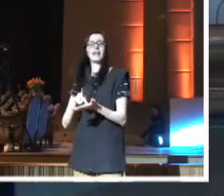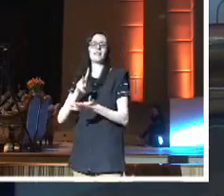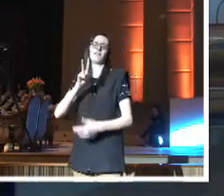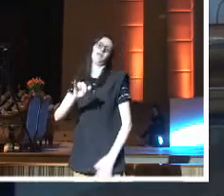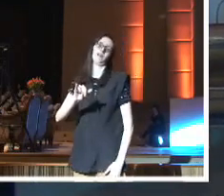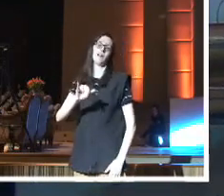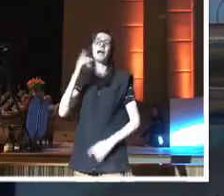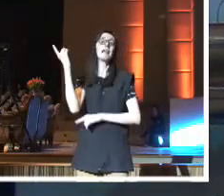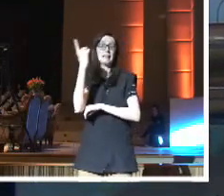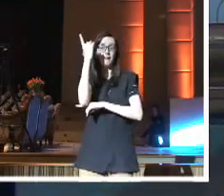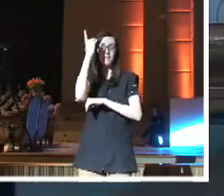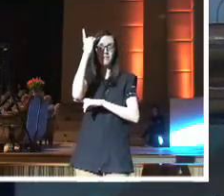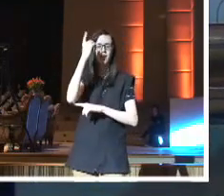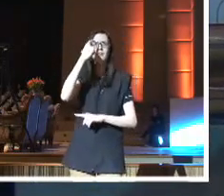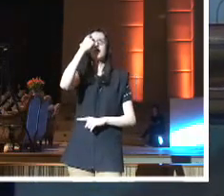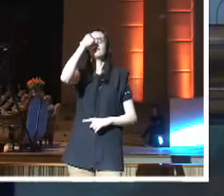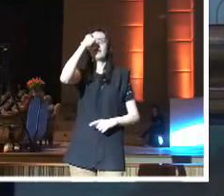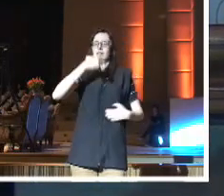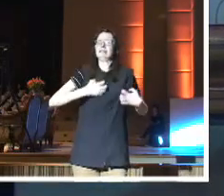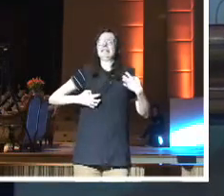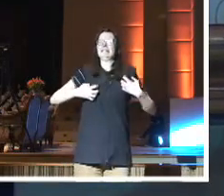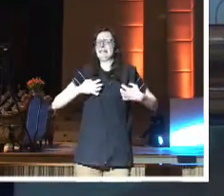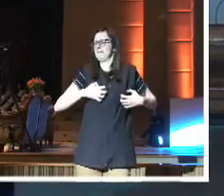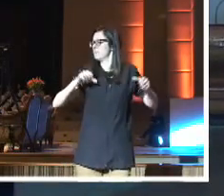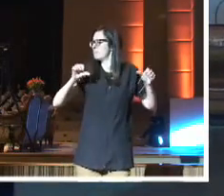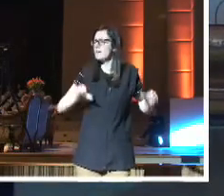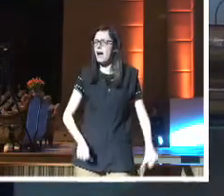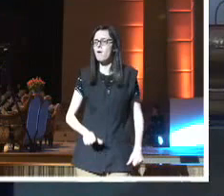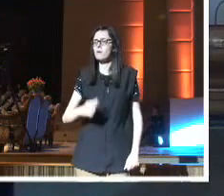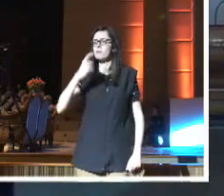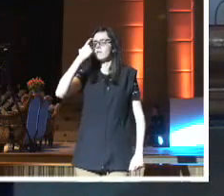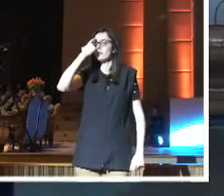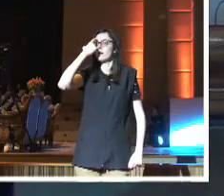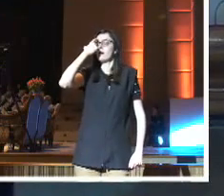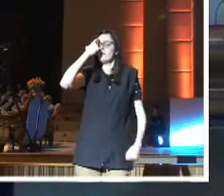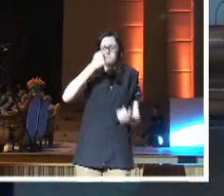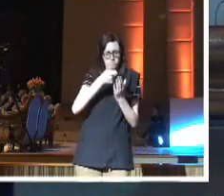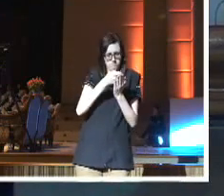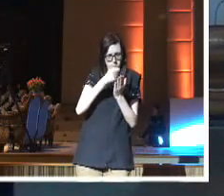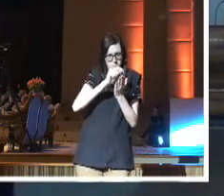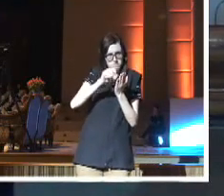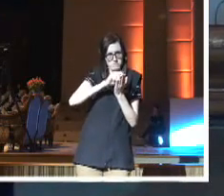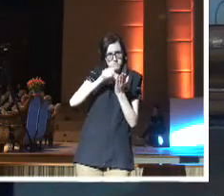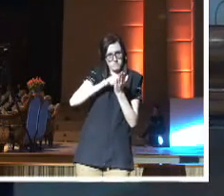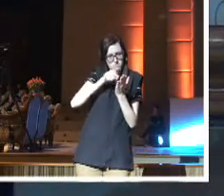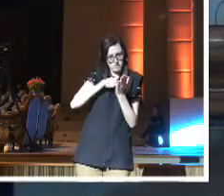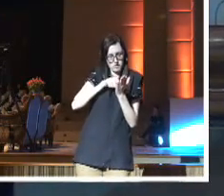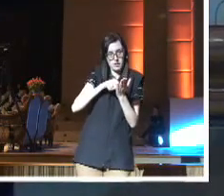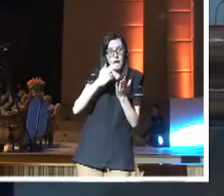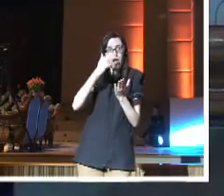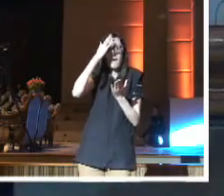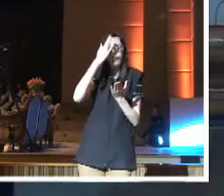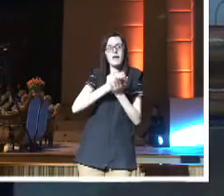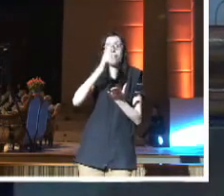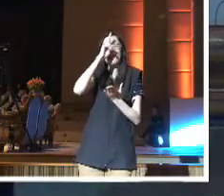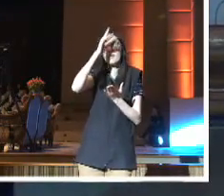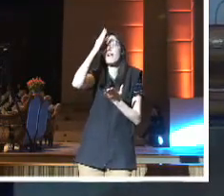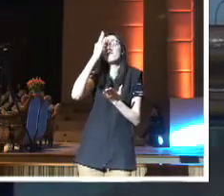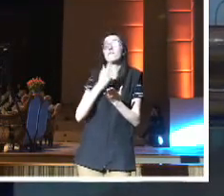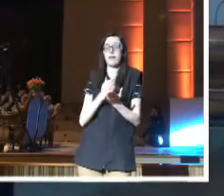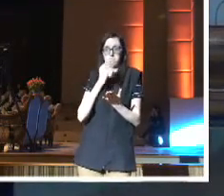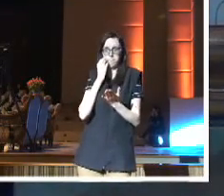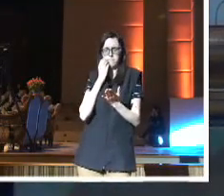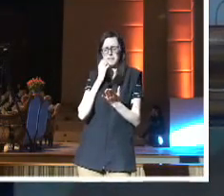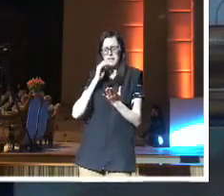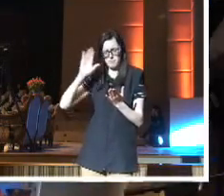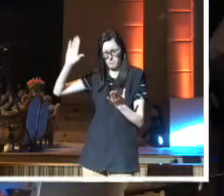E Davi, nessa hora de angústia, ele toma para si outra vez a sua fé. E ele diz: